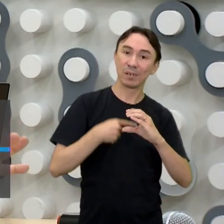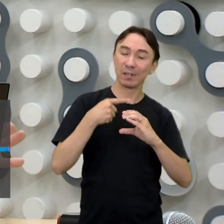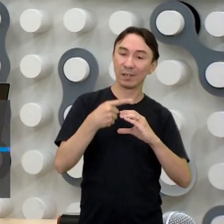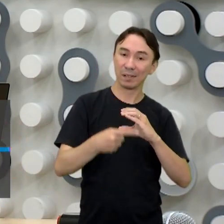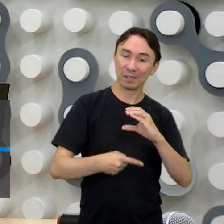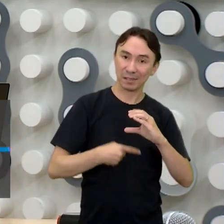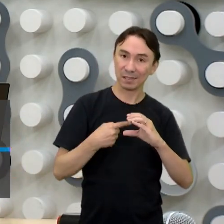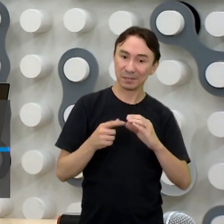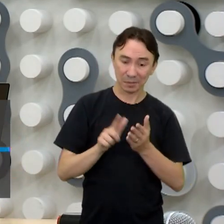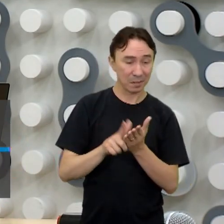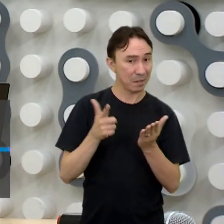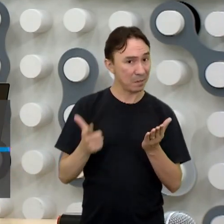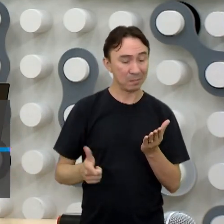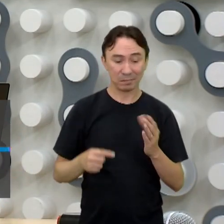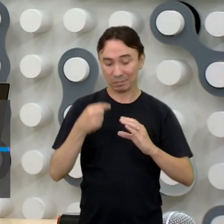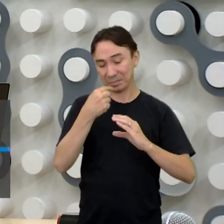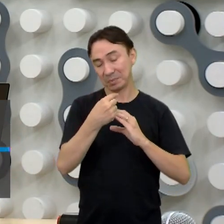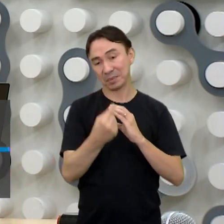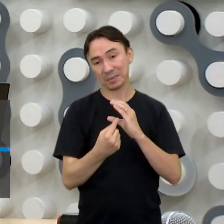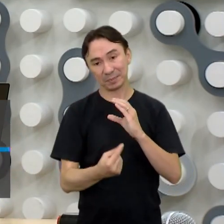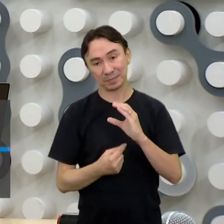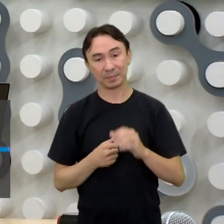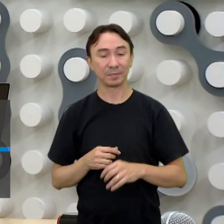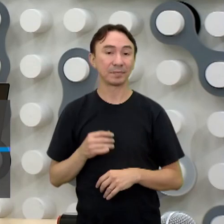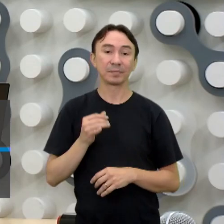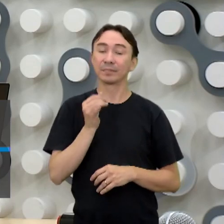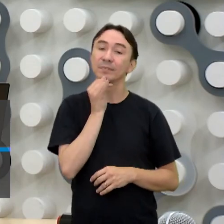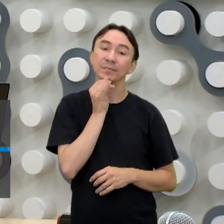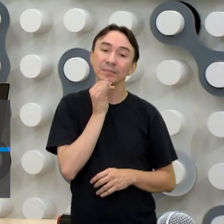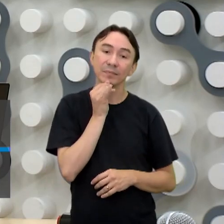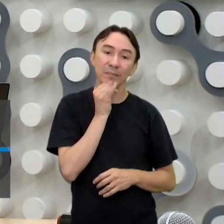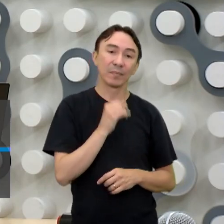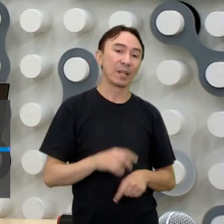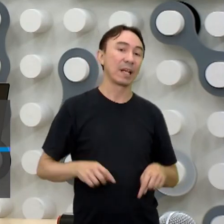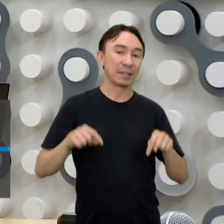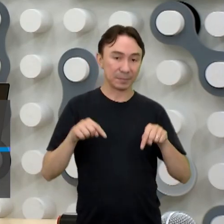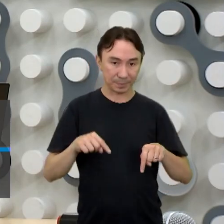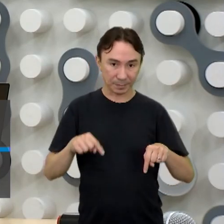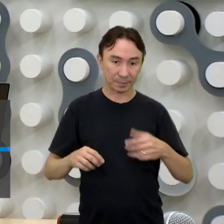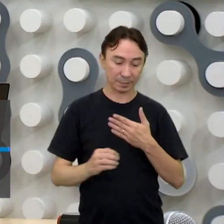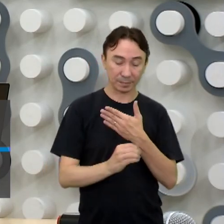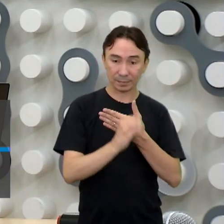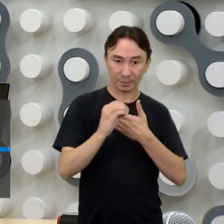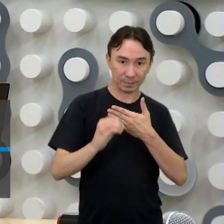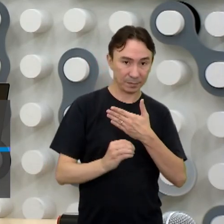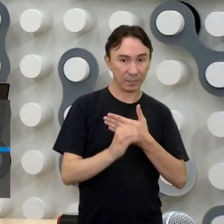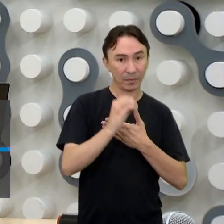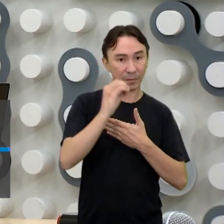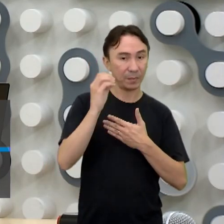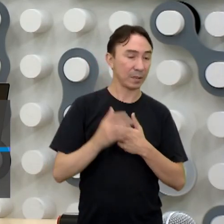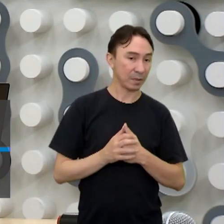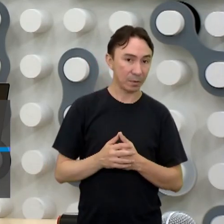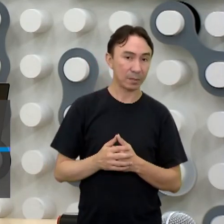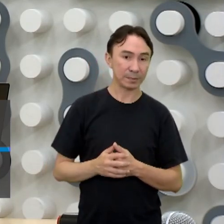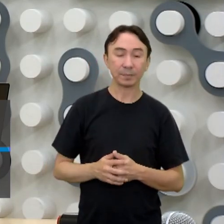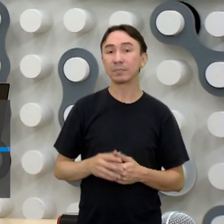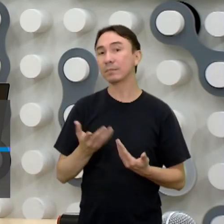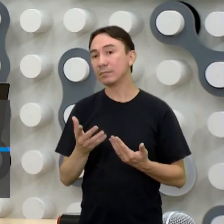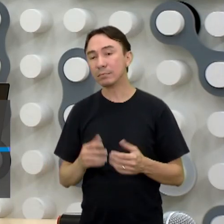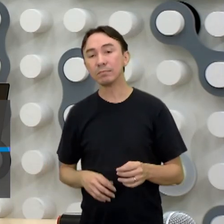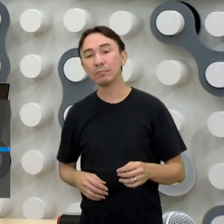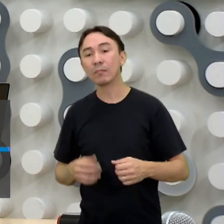nossa disposição. Por exemplo, aqui eu na escola, aqui eu no Centro de Mídias. Eu só posso passar para